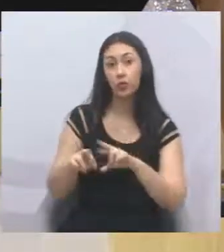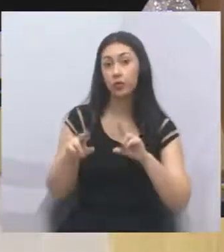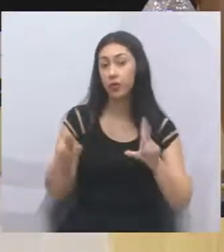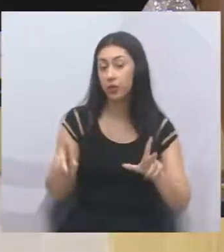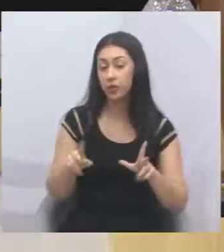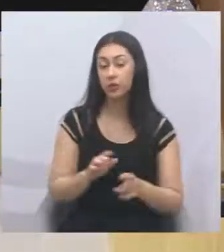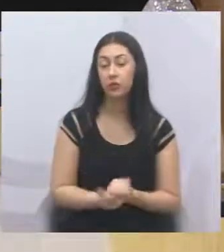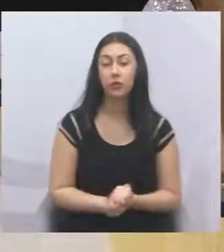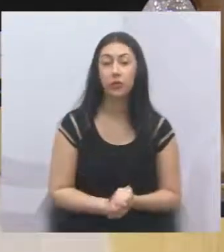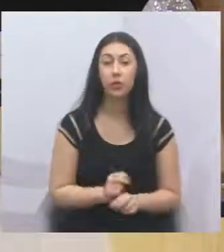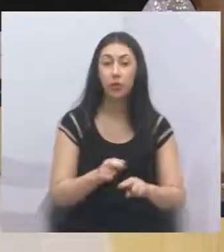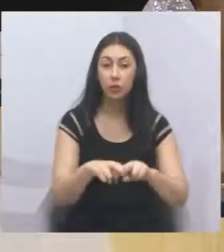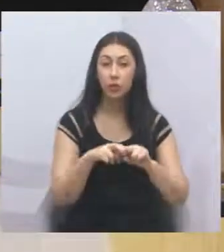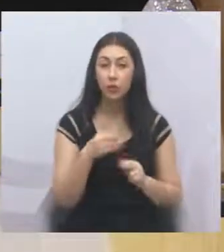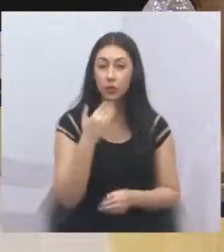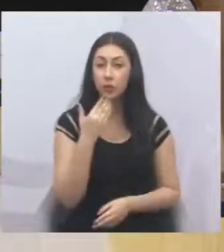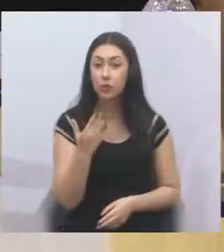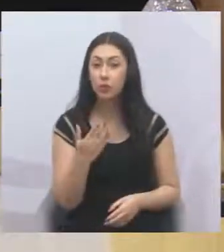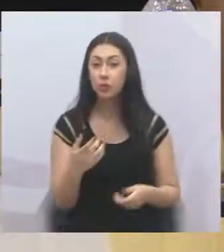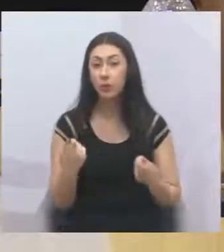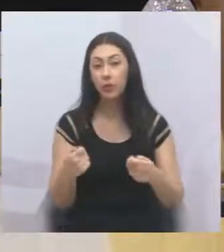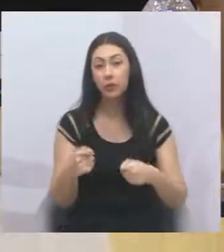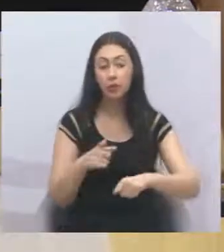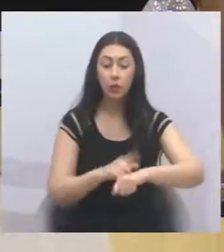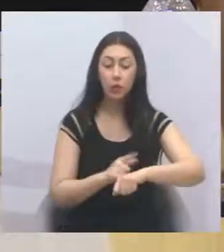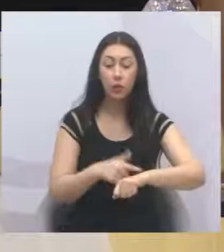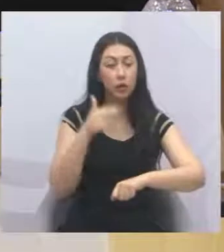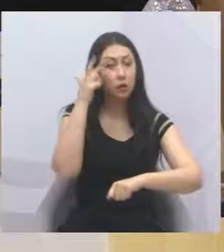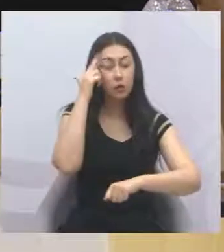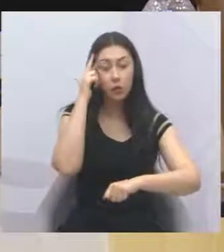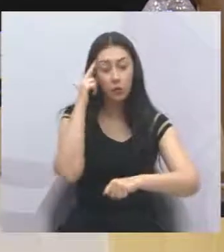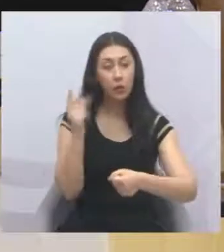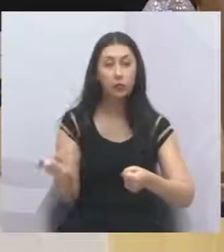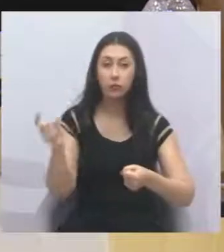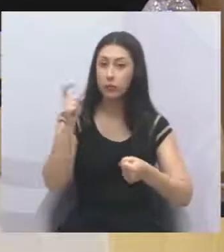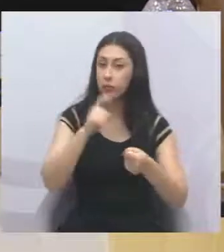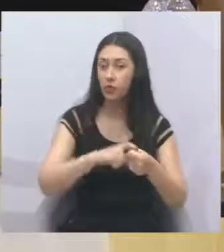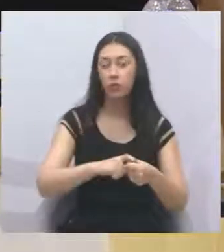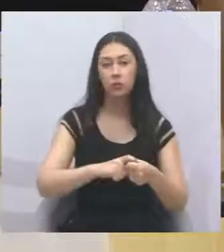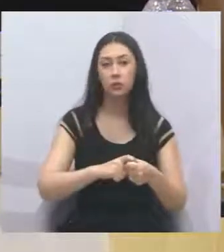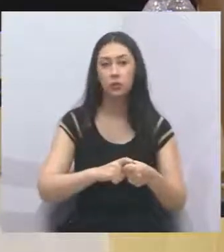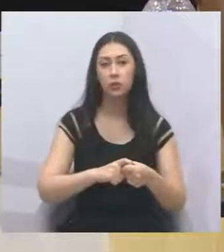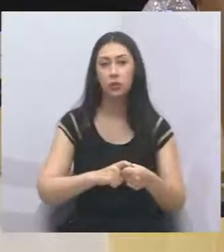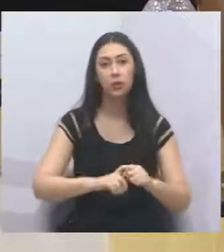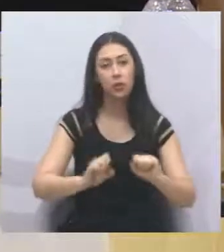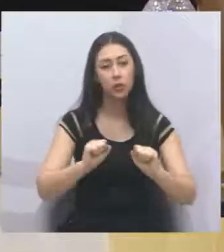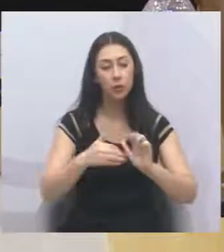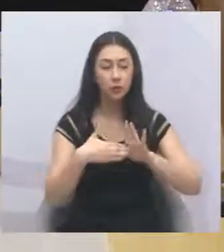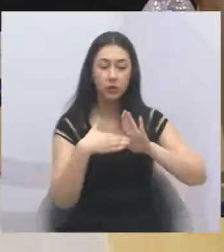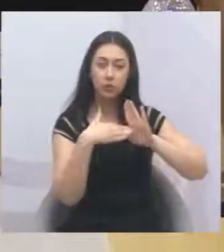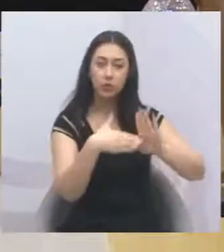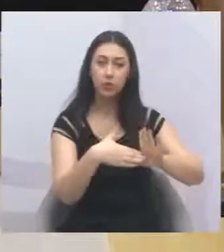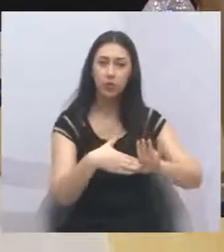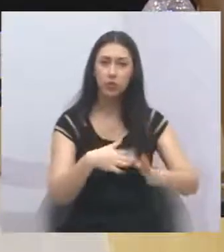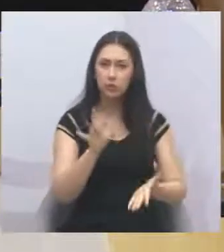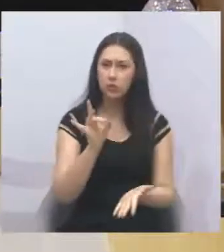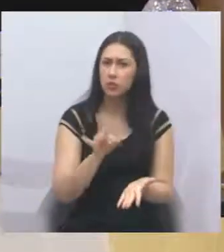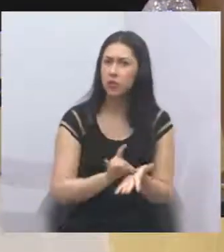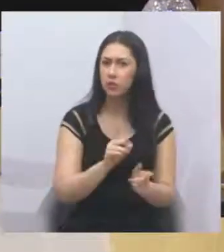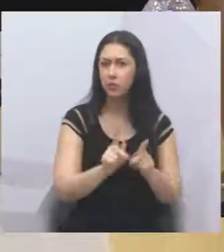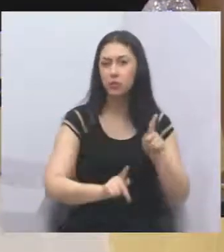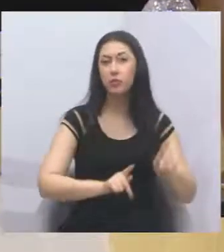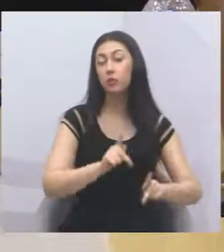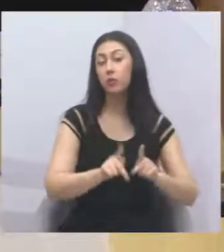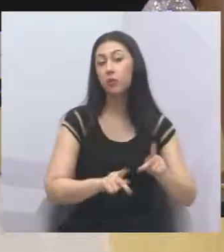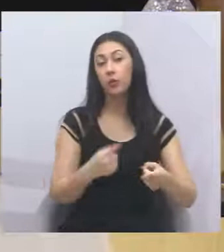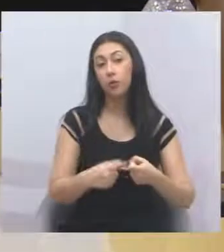exposto, solicitamos que retornem os antigos horários dos ônibus, de forma que possa atender com eficiência a população, tendo